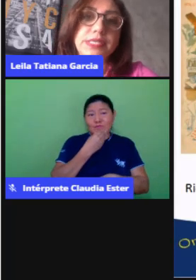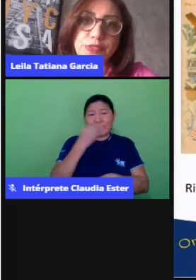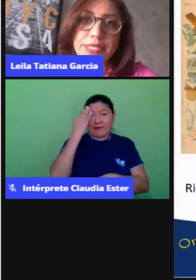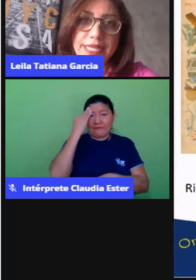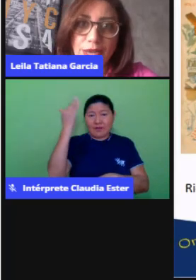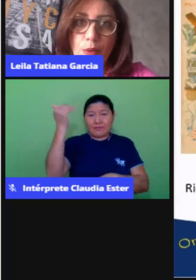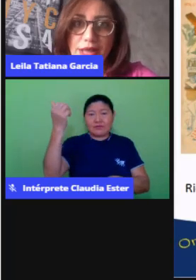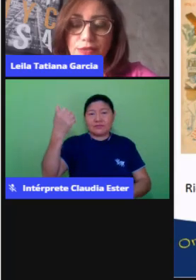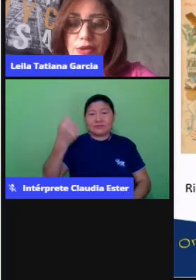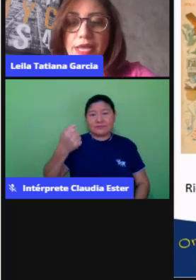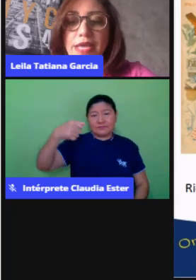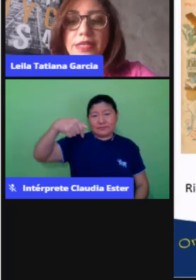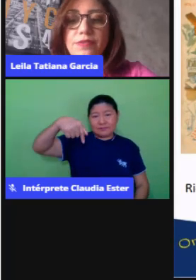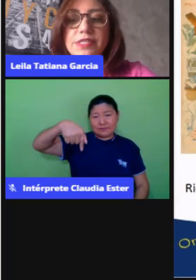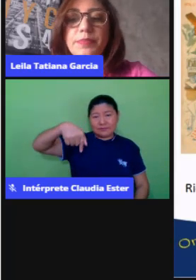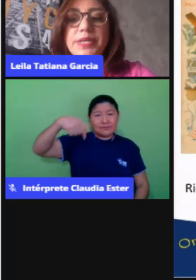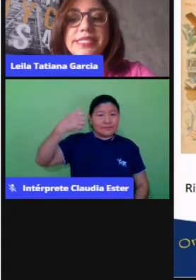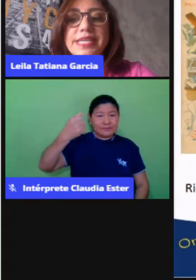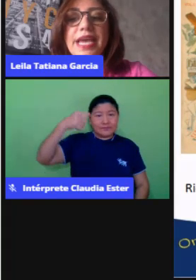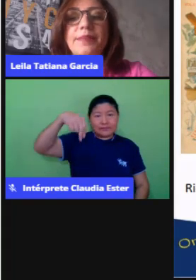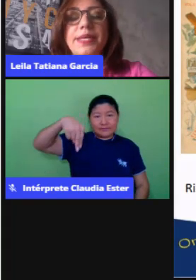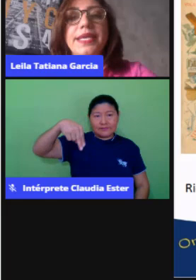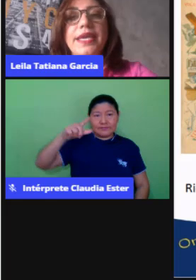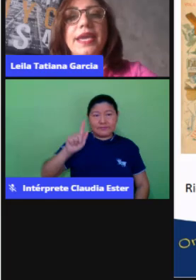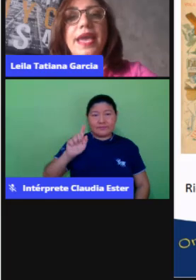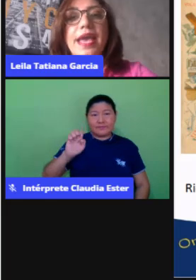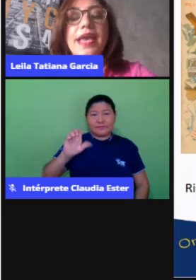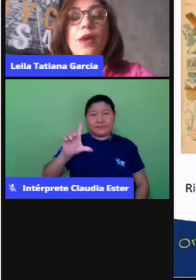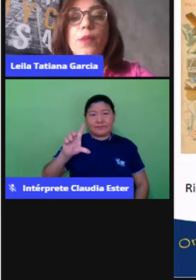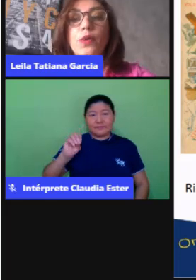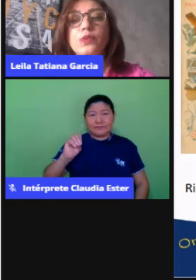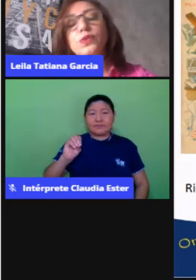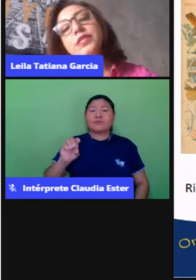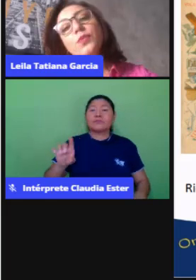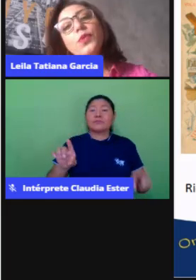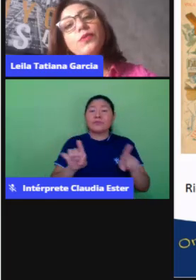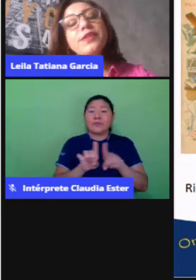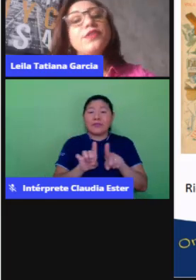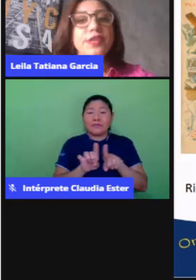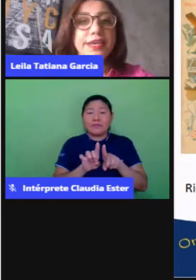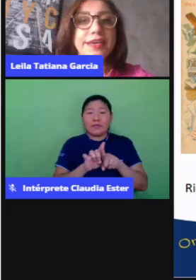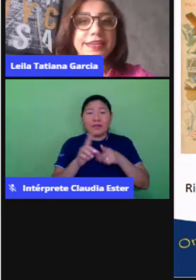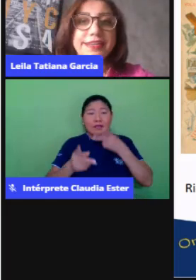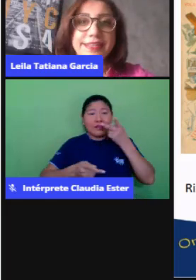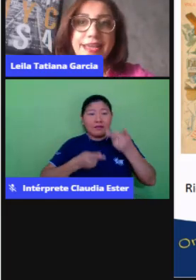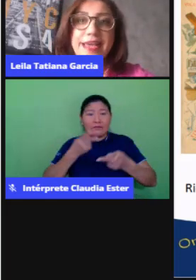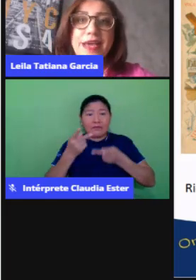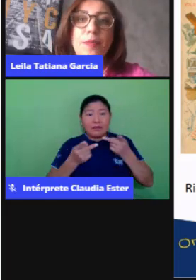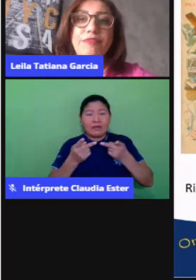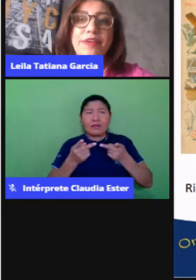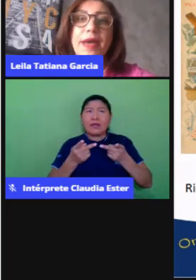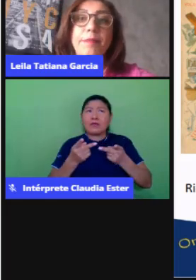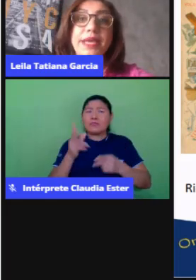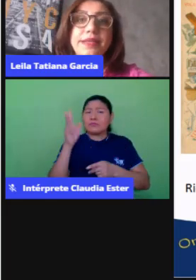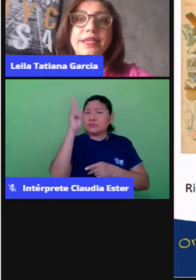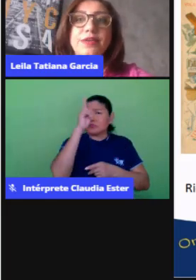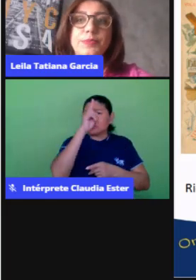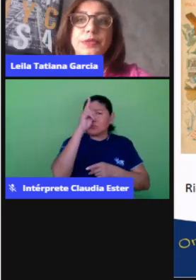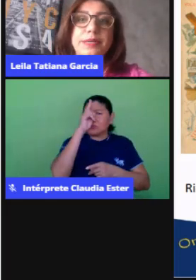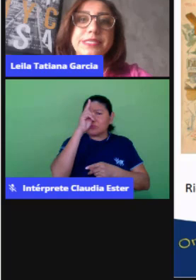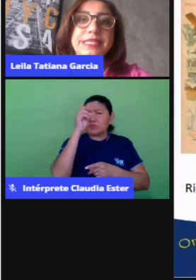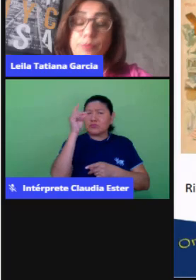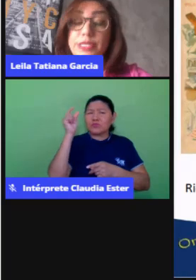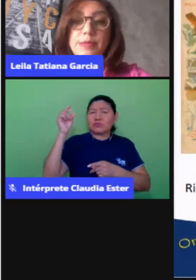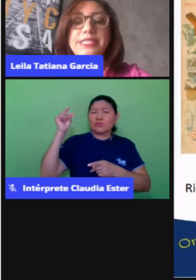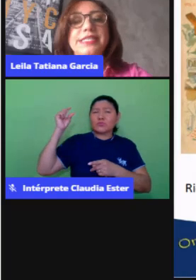em 1884. Então, você percebe que é uma construção muito antiga, né? É uma ferramenta que